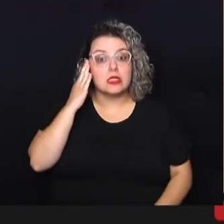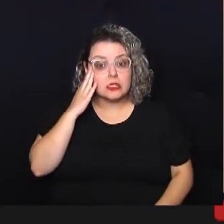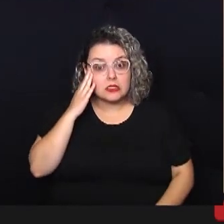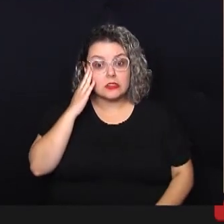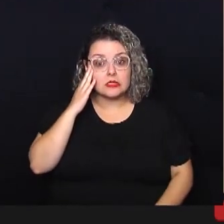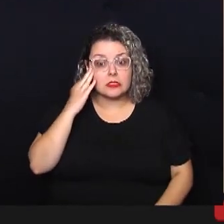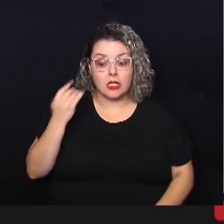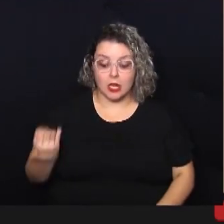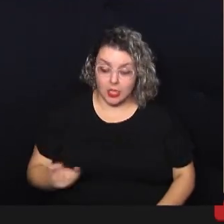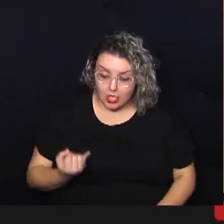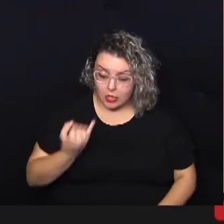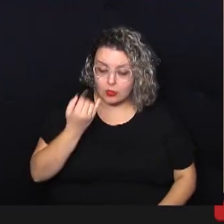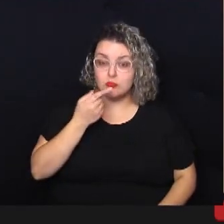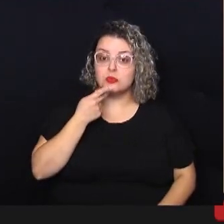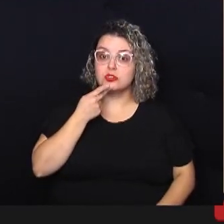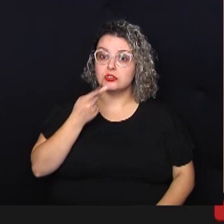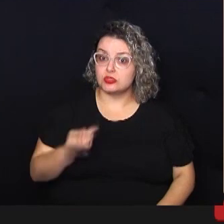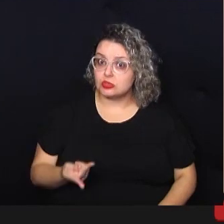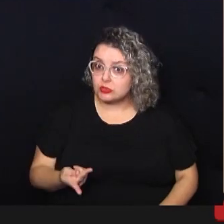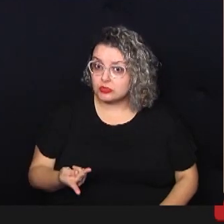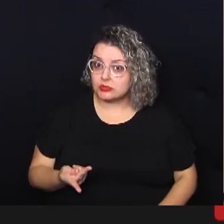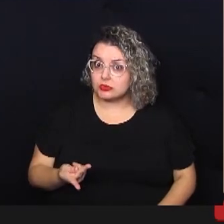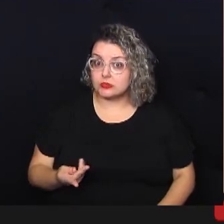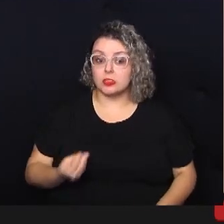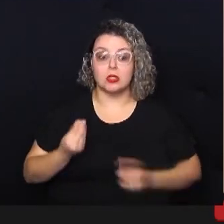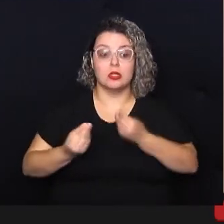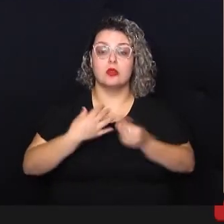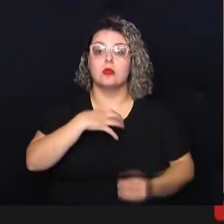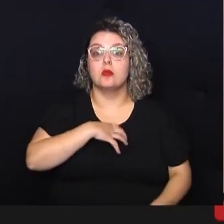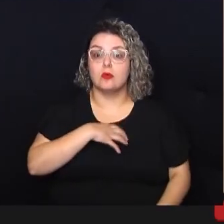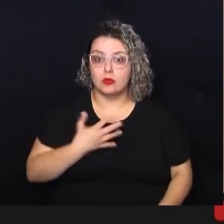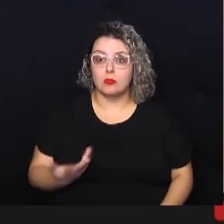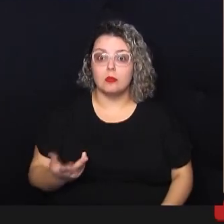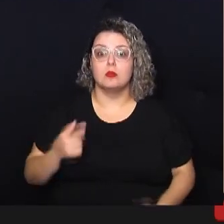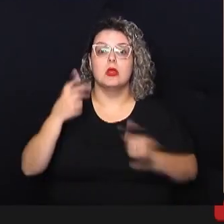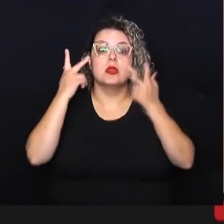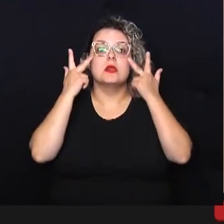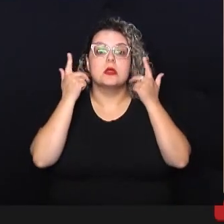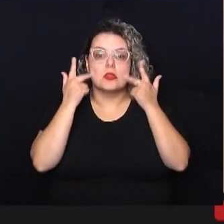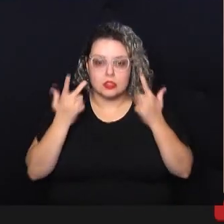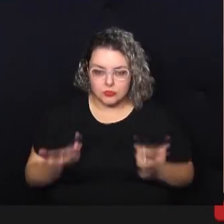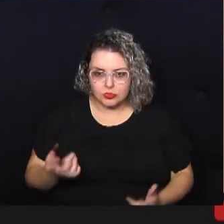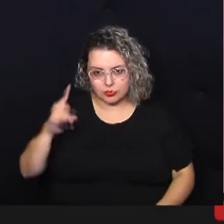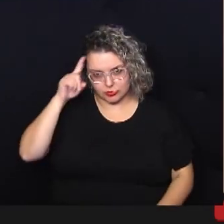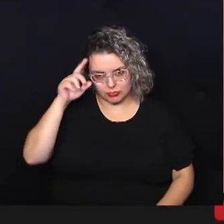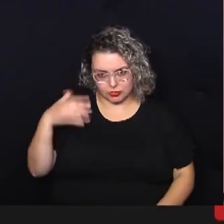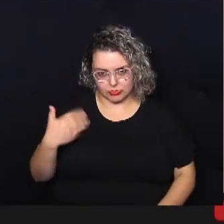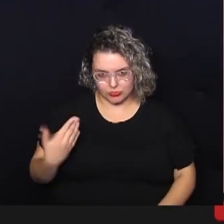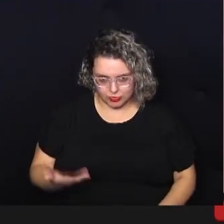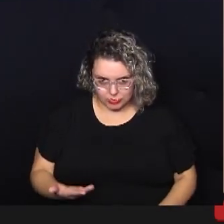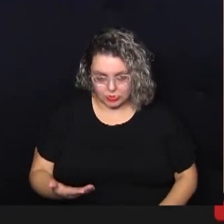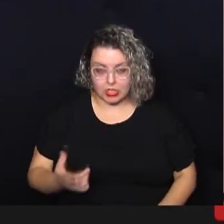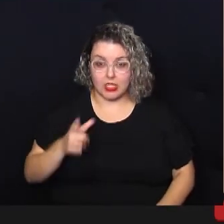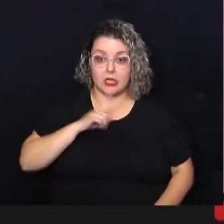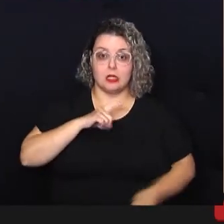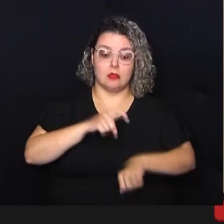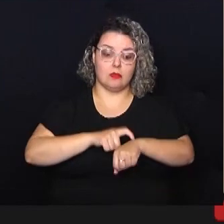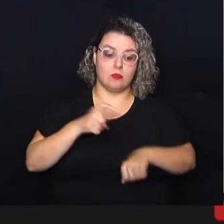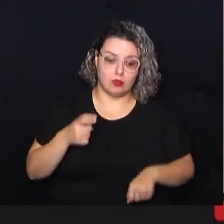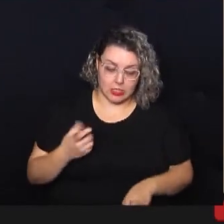entender a importância de falar sobre isso e de que forma para que isso seja natural no seu dia a dia, né? Tem momentos que